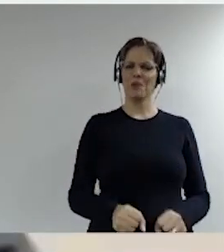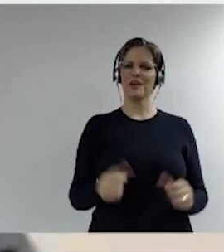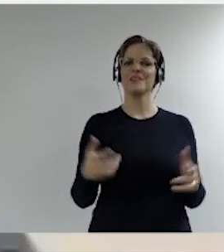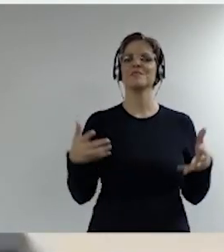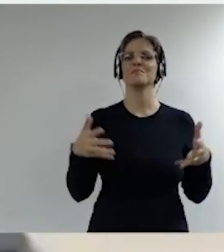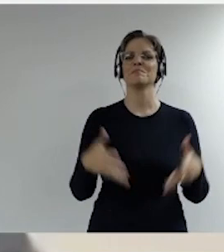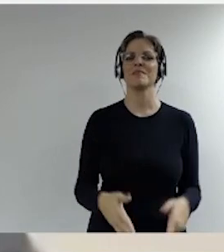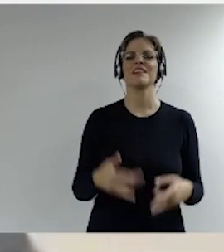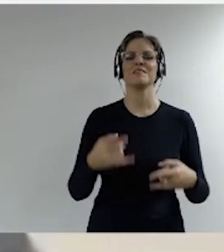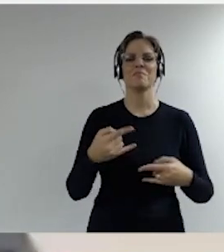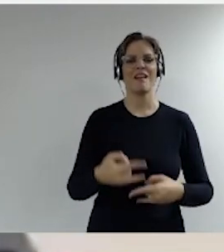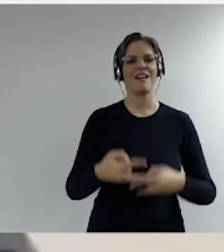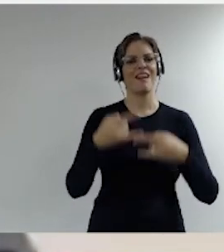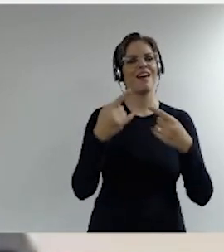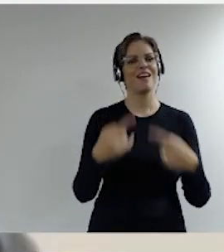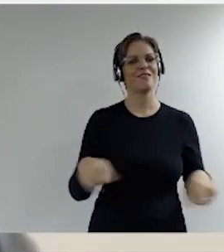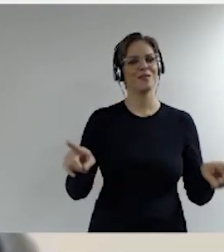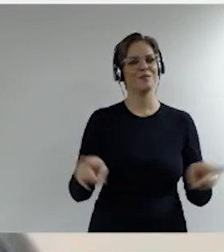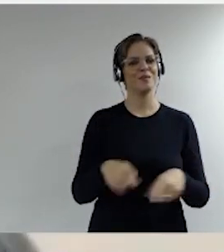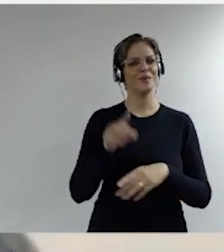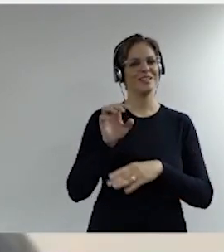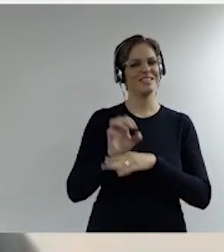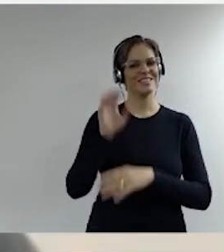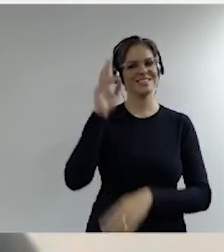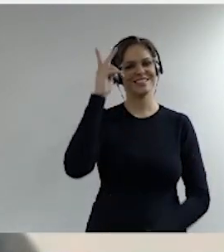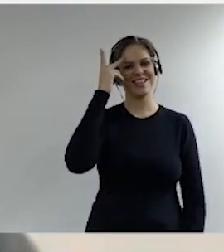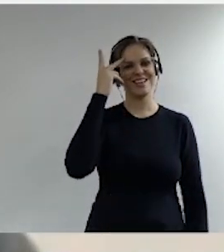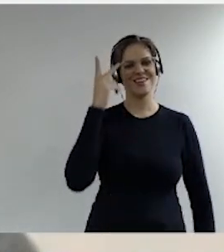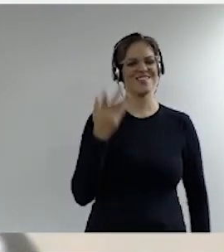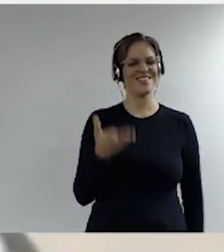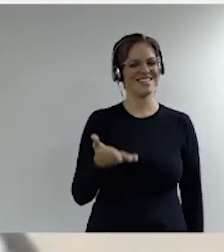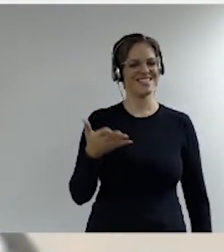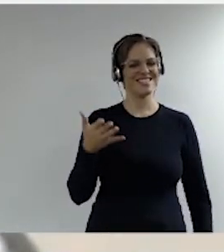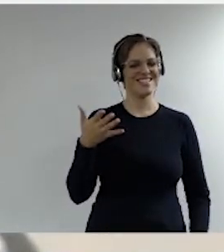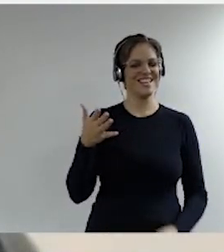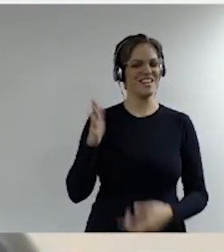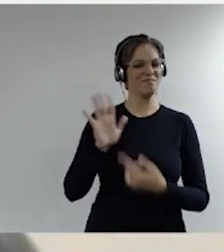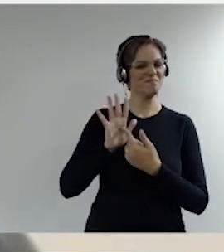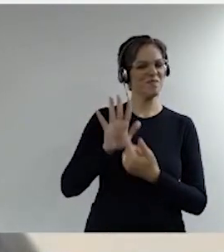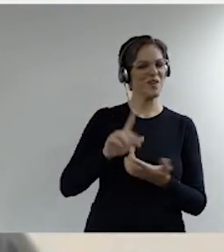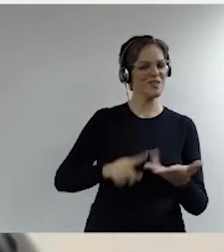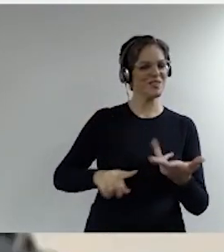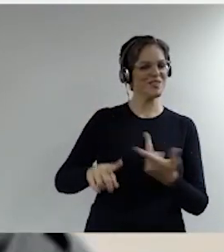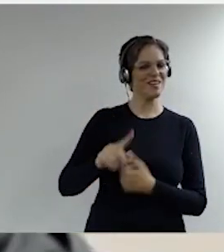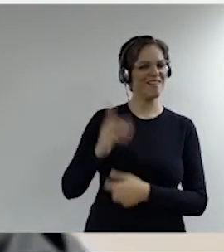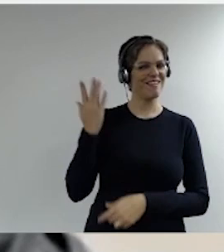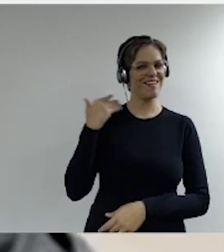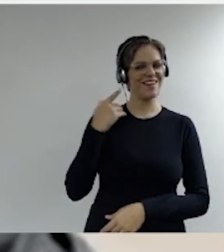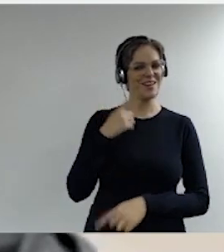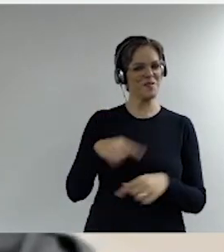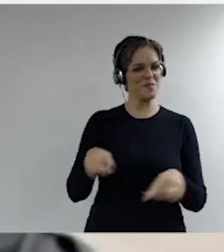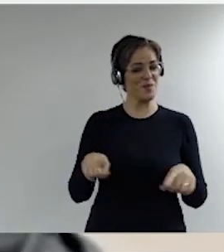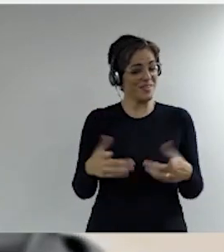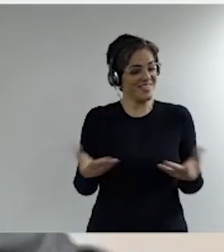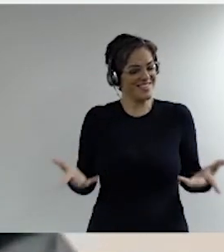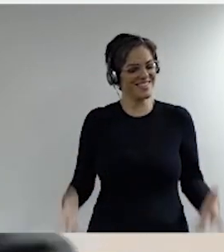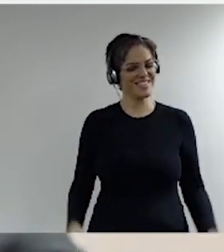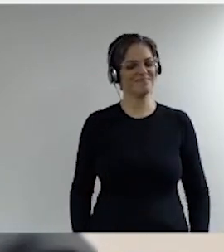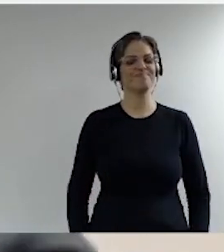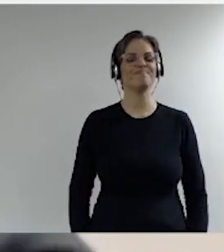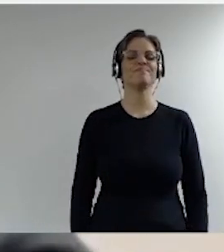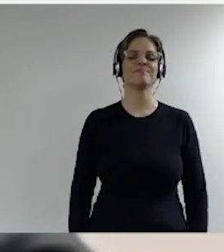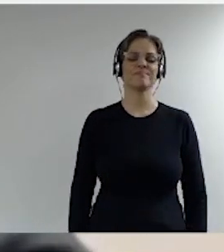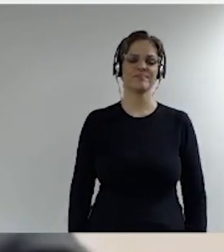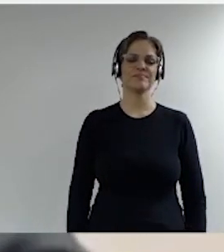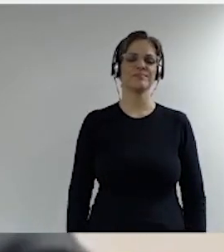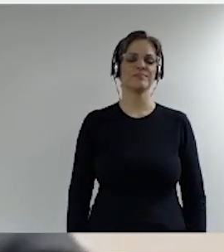de Assistência Paulista, diante do que já apresentou logo no início. Eu destaco aí uma fala de Vossa Excelência no sentido